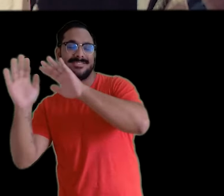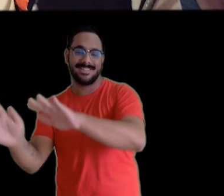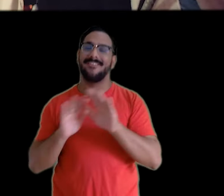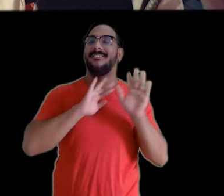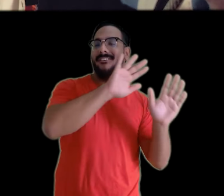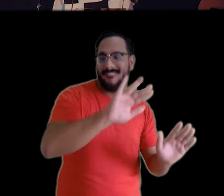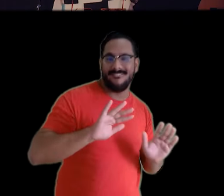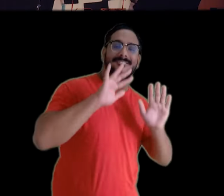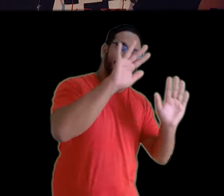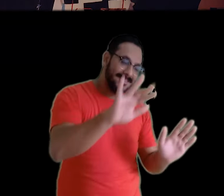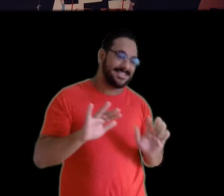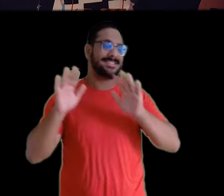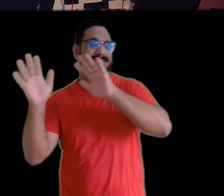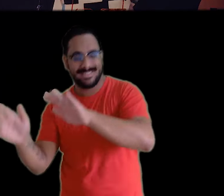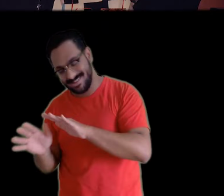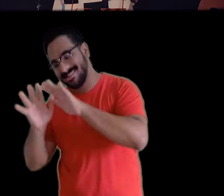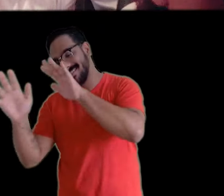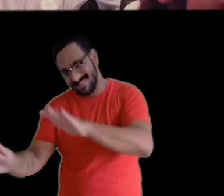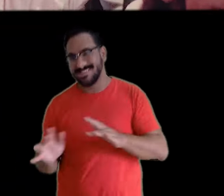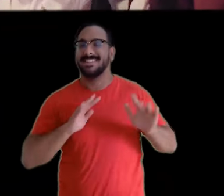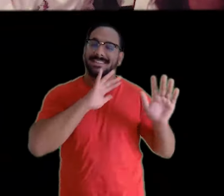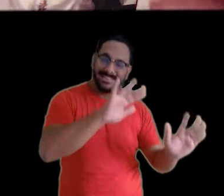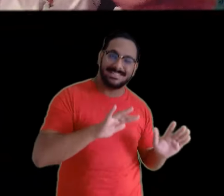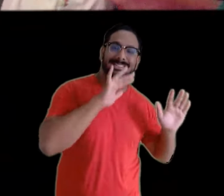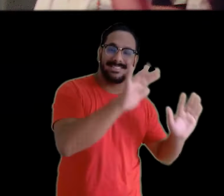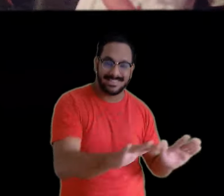Hey! Oh! Hey! Cutuca aqui!